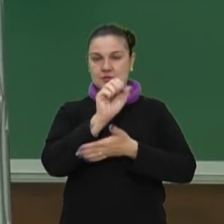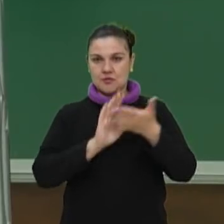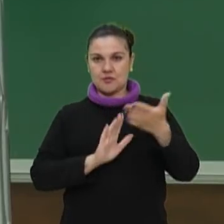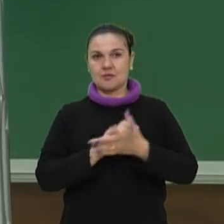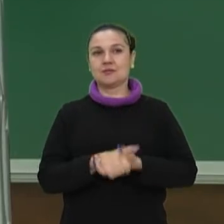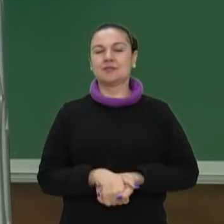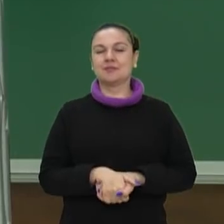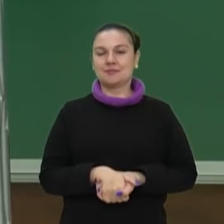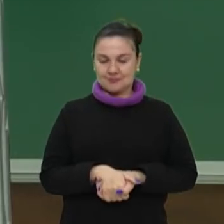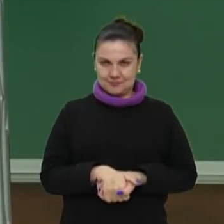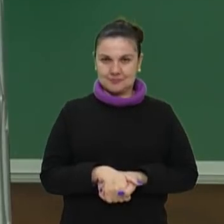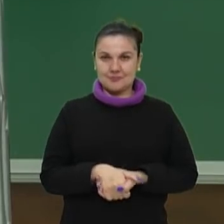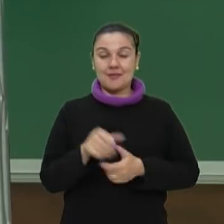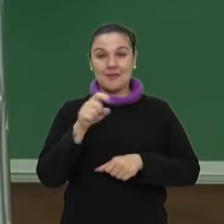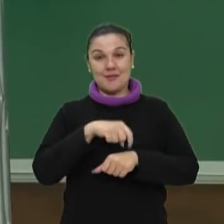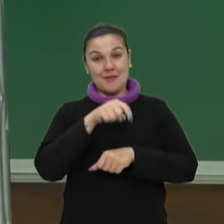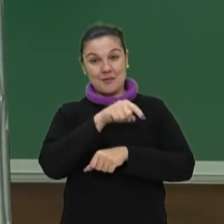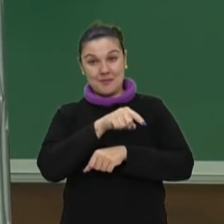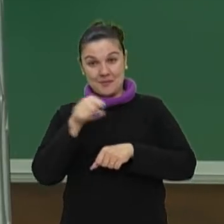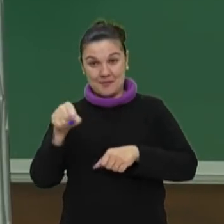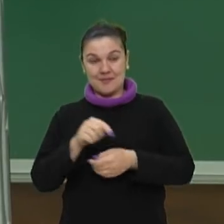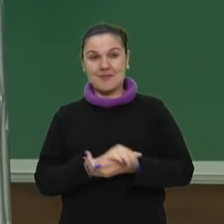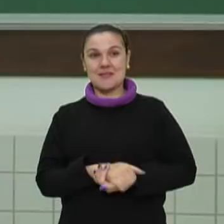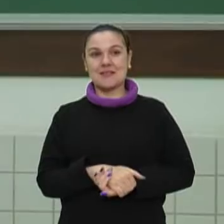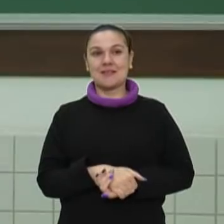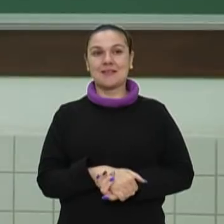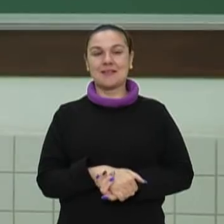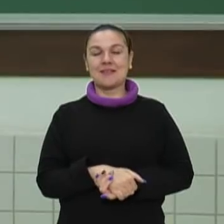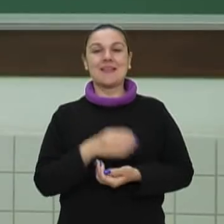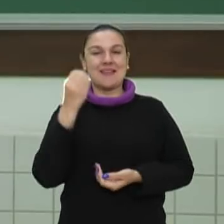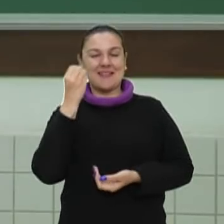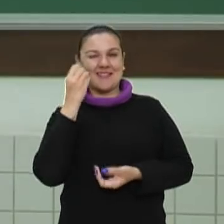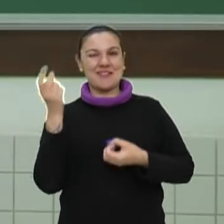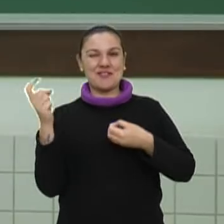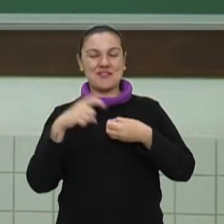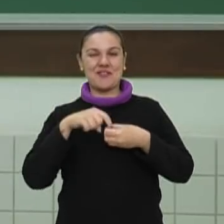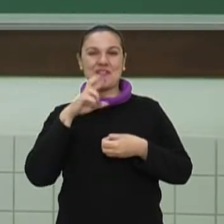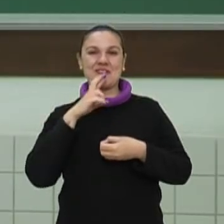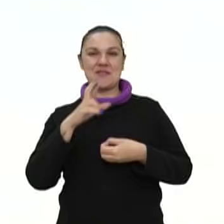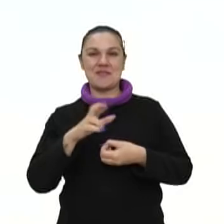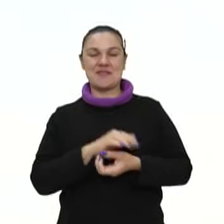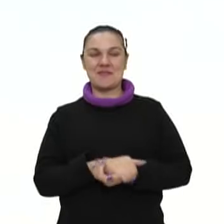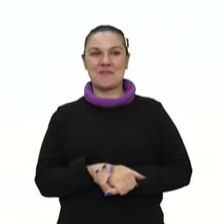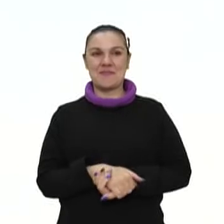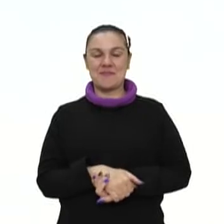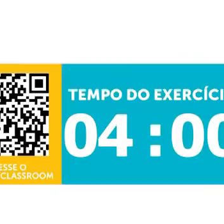resposta do exercício. Ok? Beleza? Tenta lá que eu já volto com a resposta.